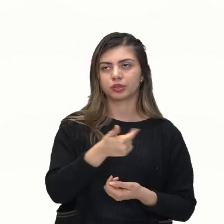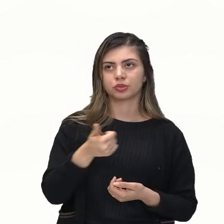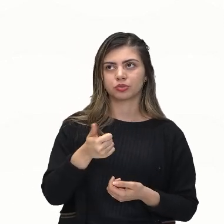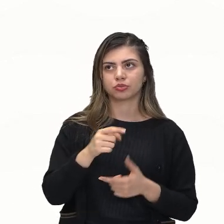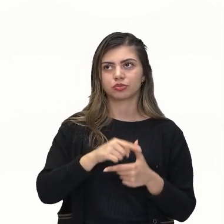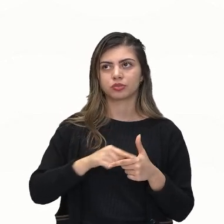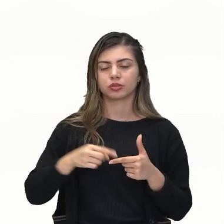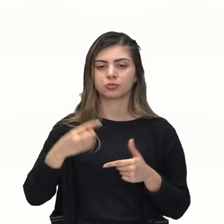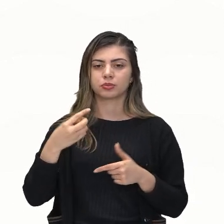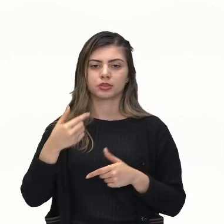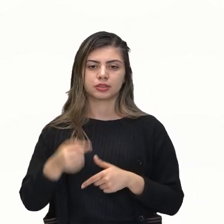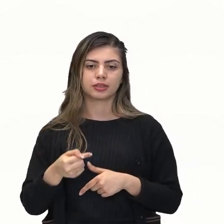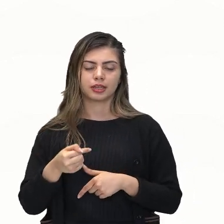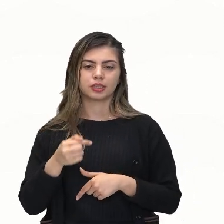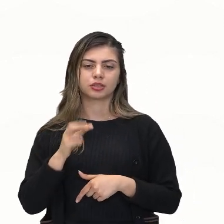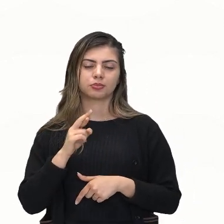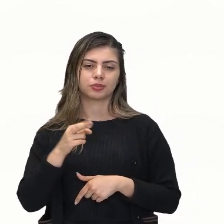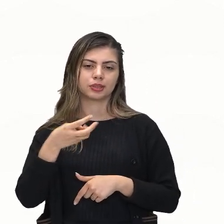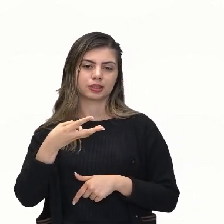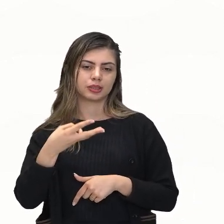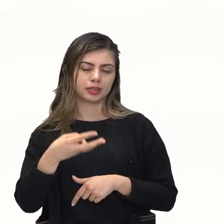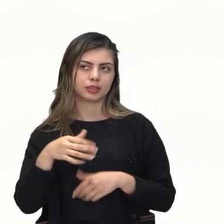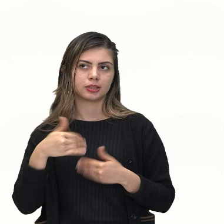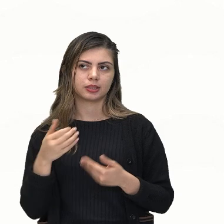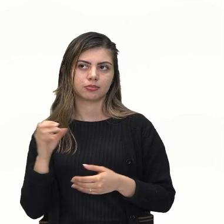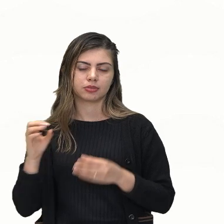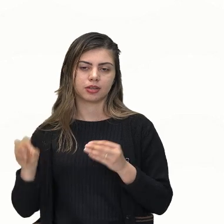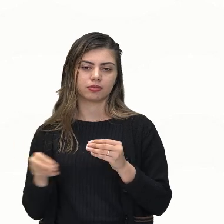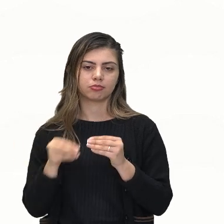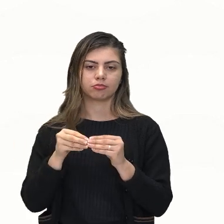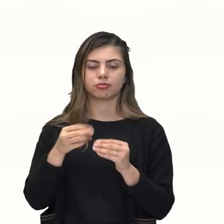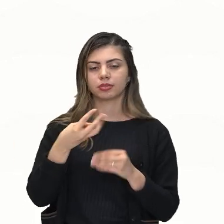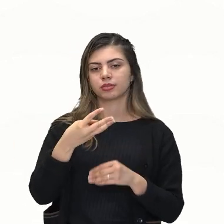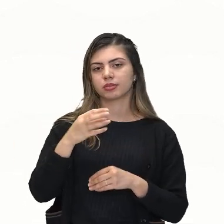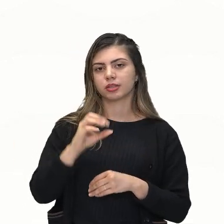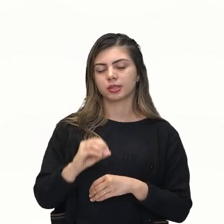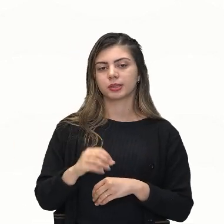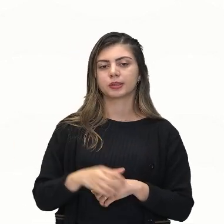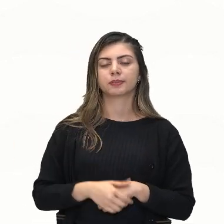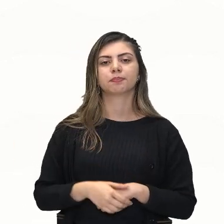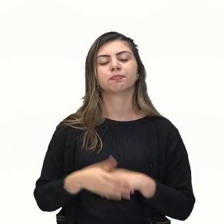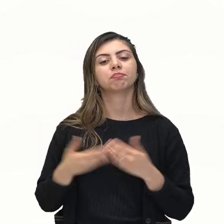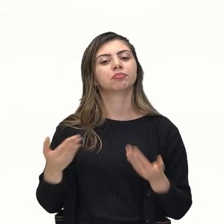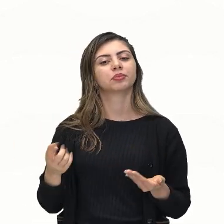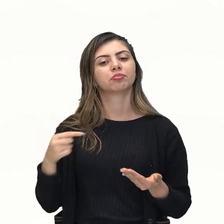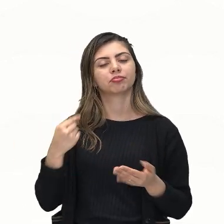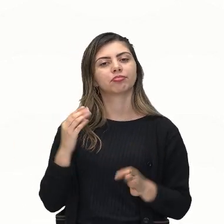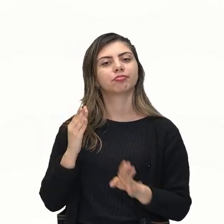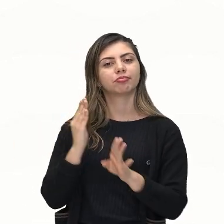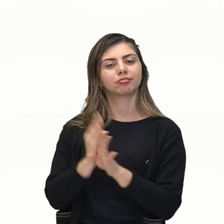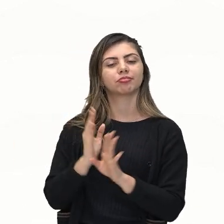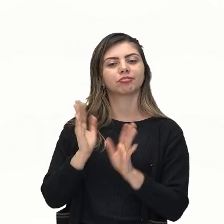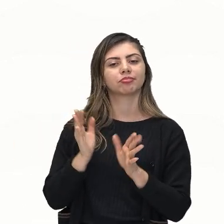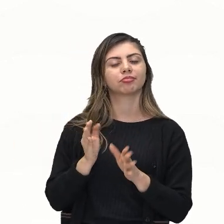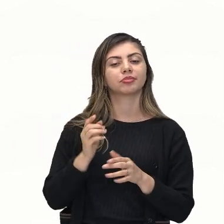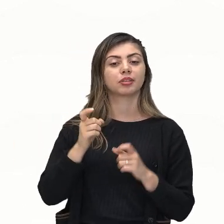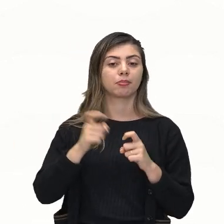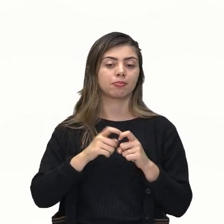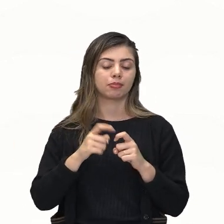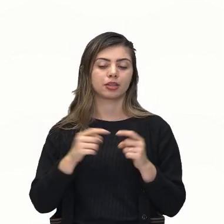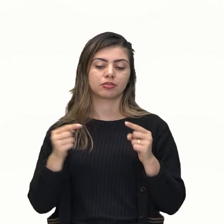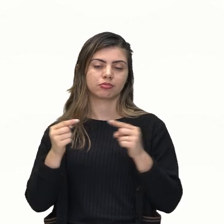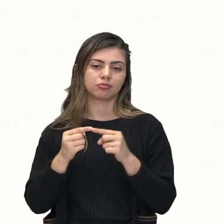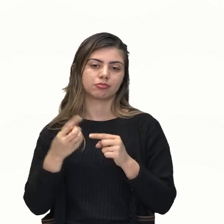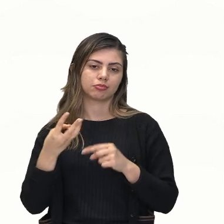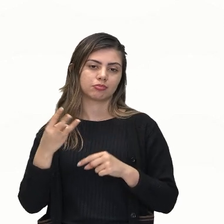é 3, com mais um zero é 30. Nós já achamos aqui a quantidade de médicos. Médicos vale